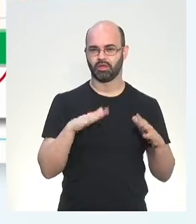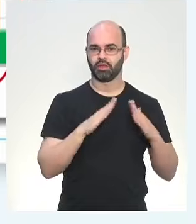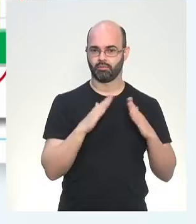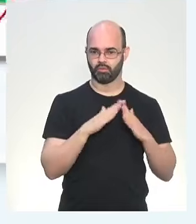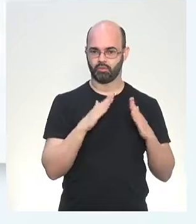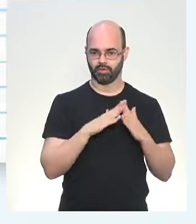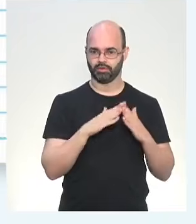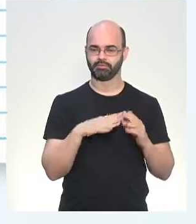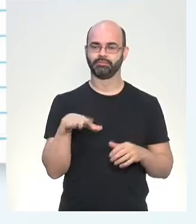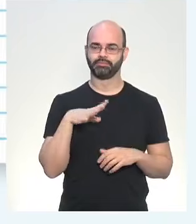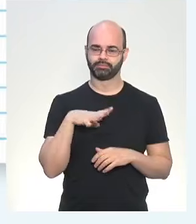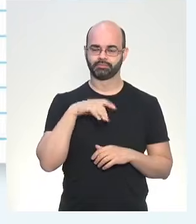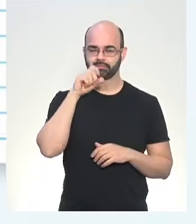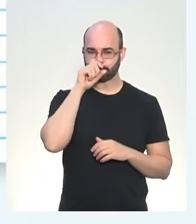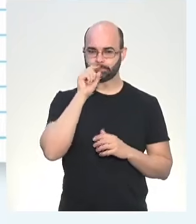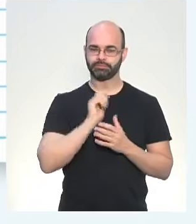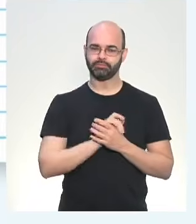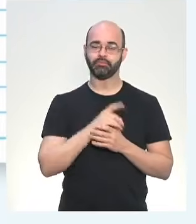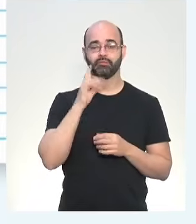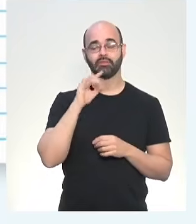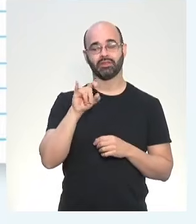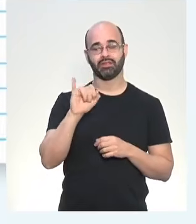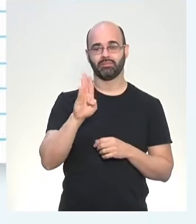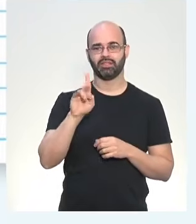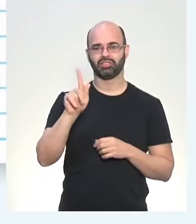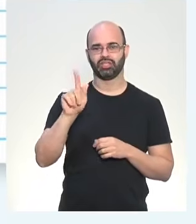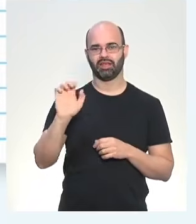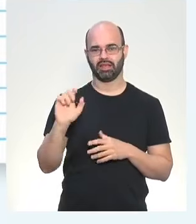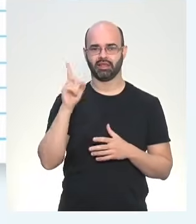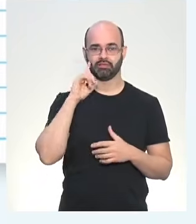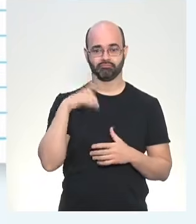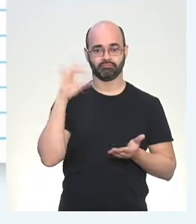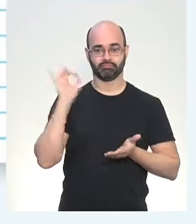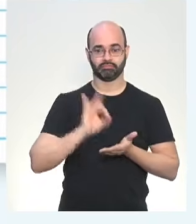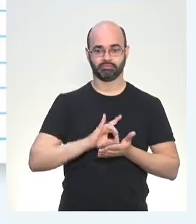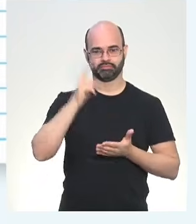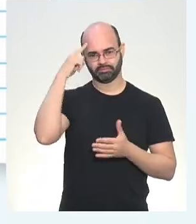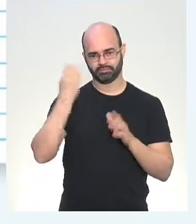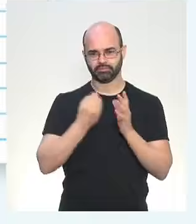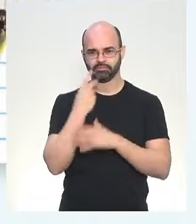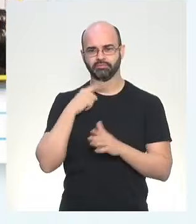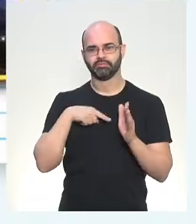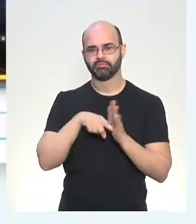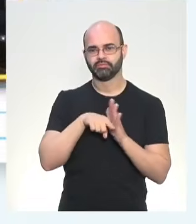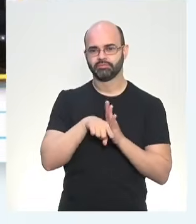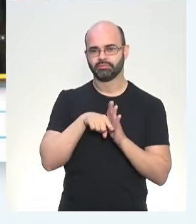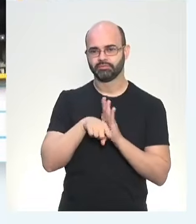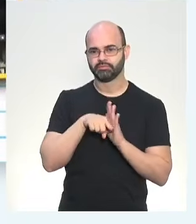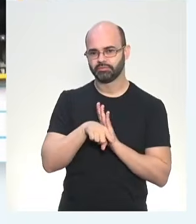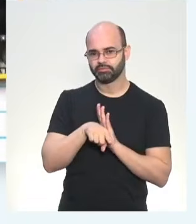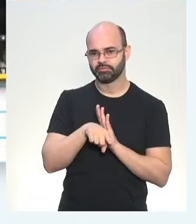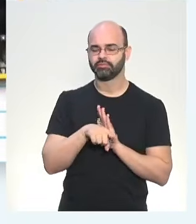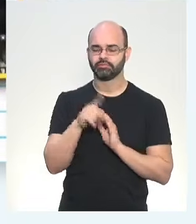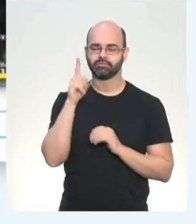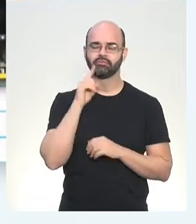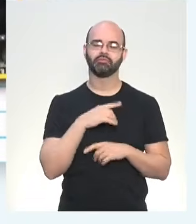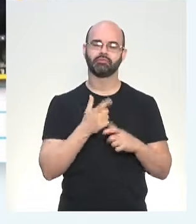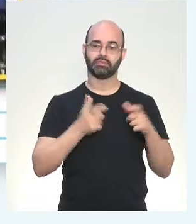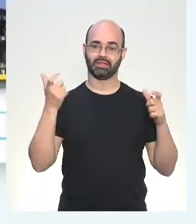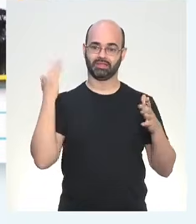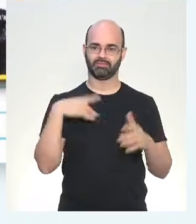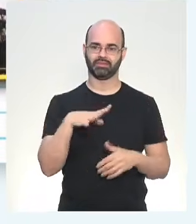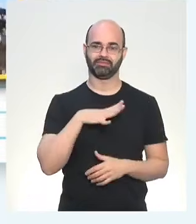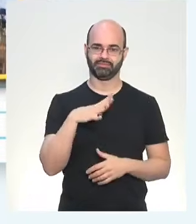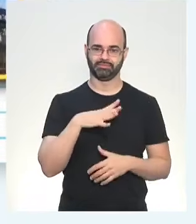dos cenários. Assim, ao IBGE, como órgão oficial de produção e análise de informações geográficas, é imprescindível